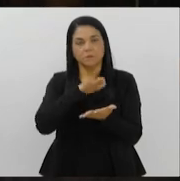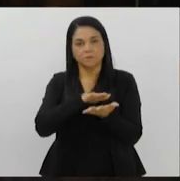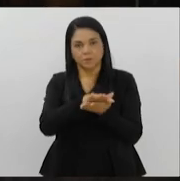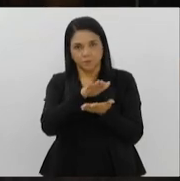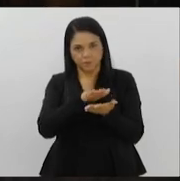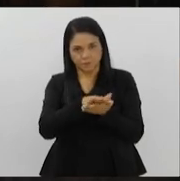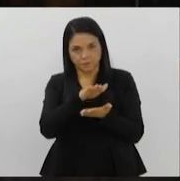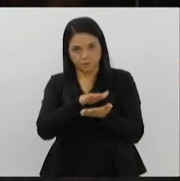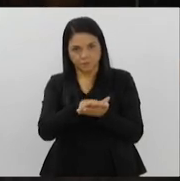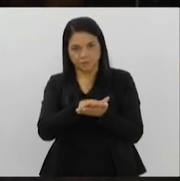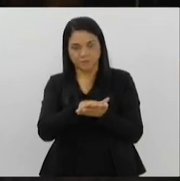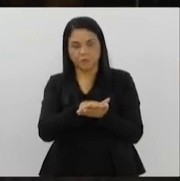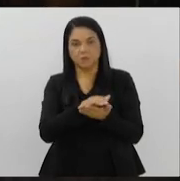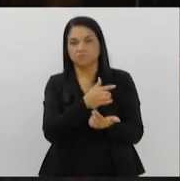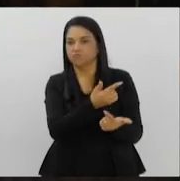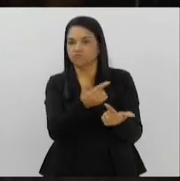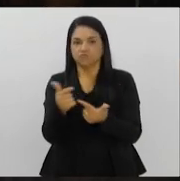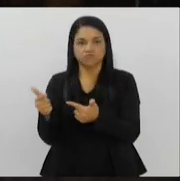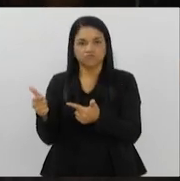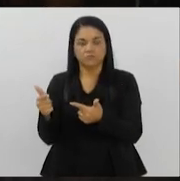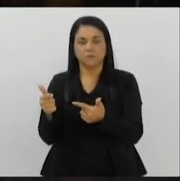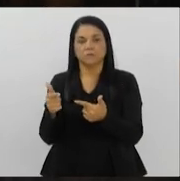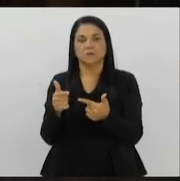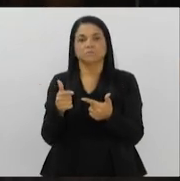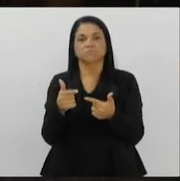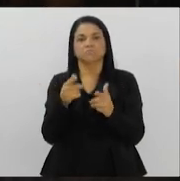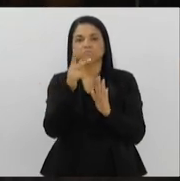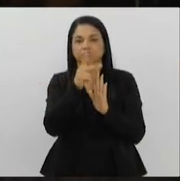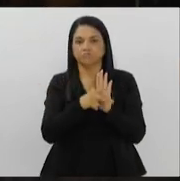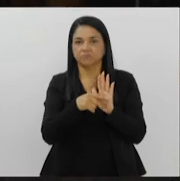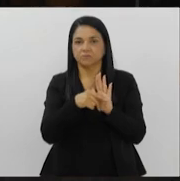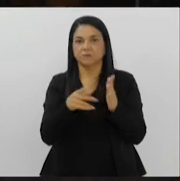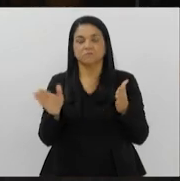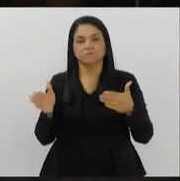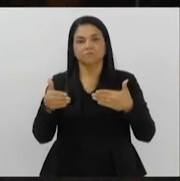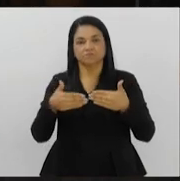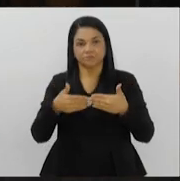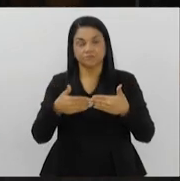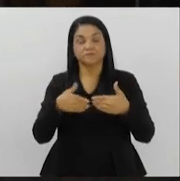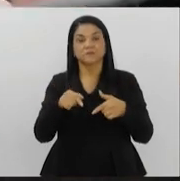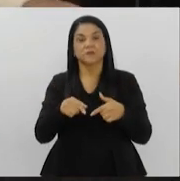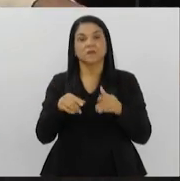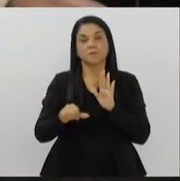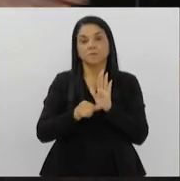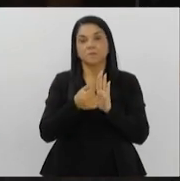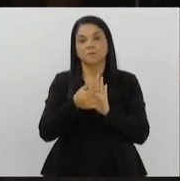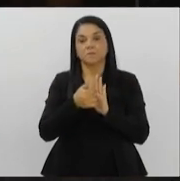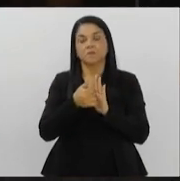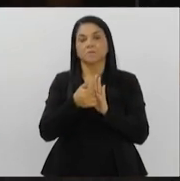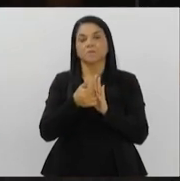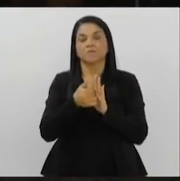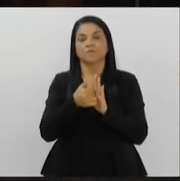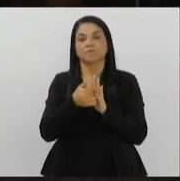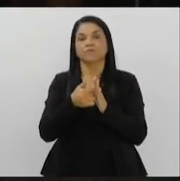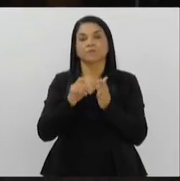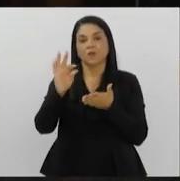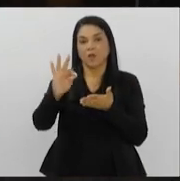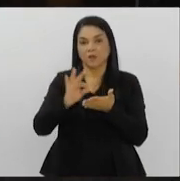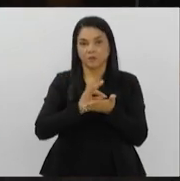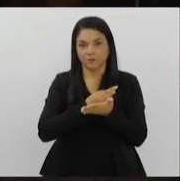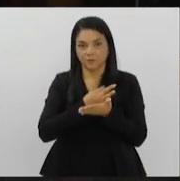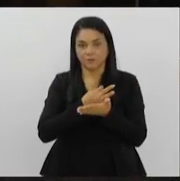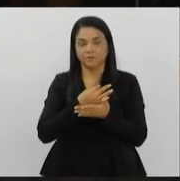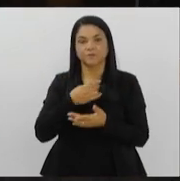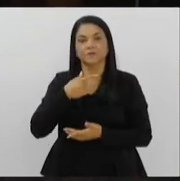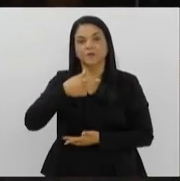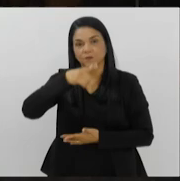publicação. Nada mais havendo a tratar na ordem do dia, passa seu expediente final. Primeiro orador escrito, o nobre deputado Luiz Paulo Corrêa da